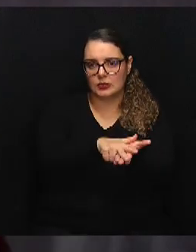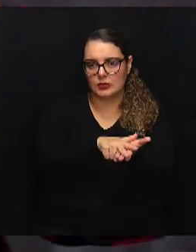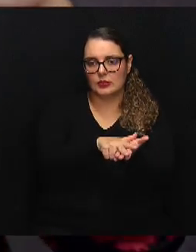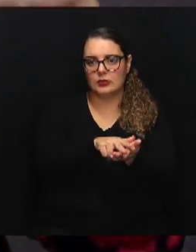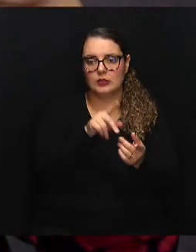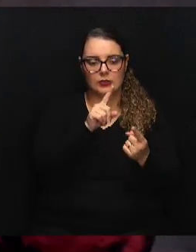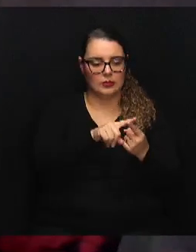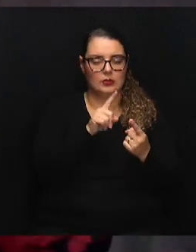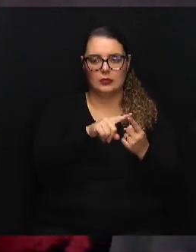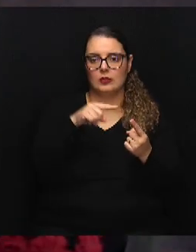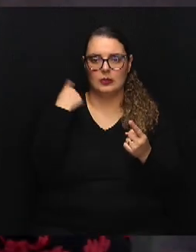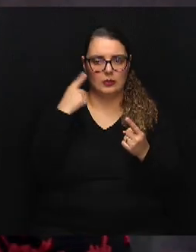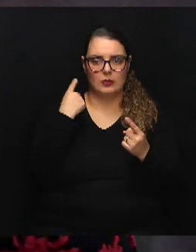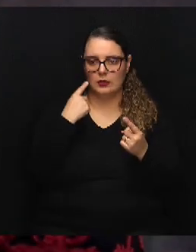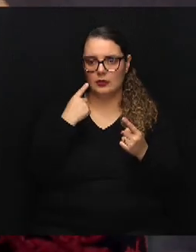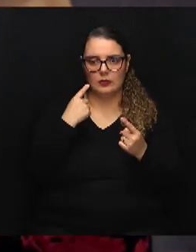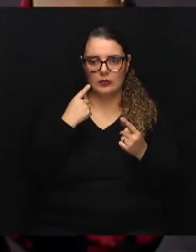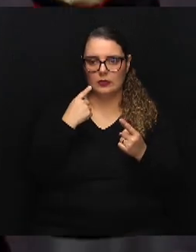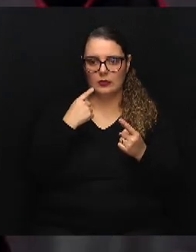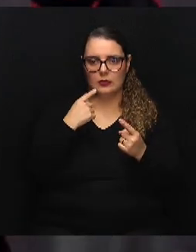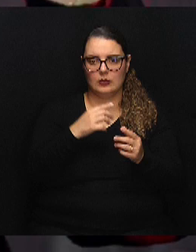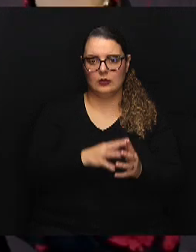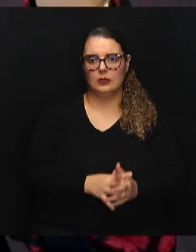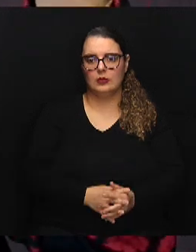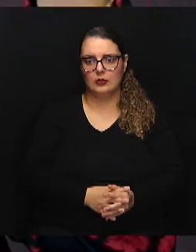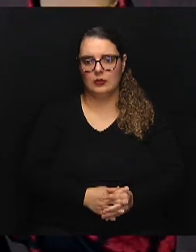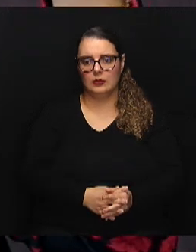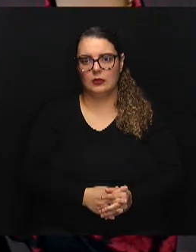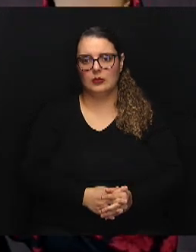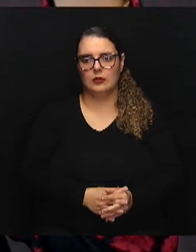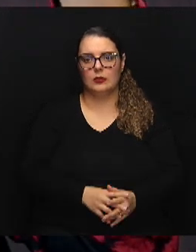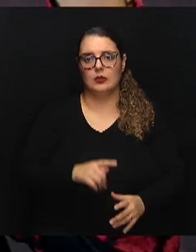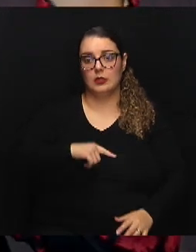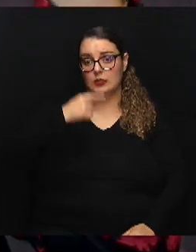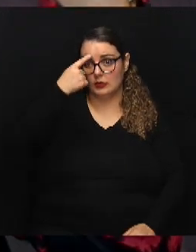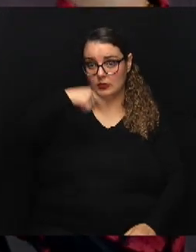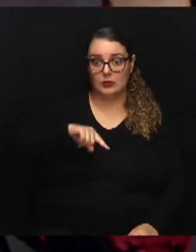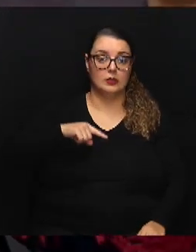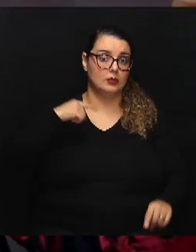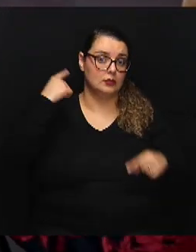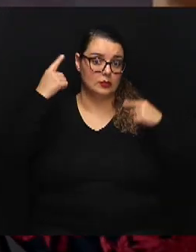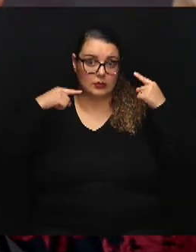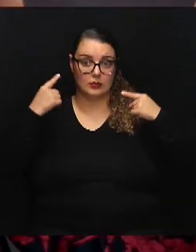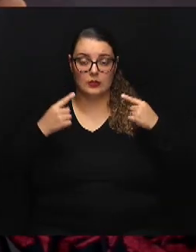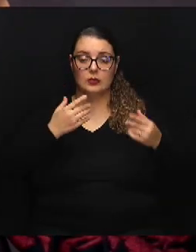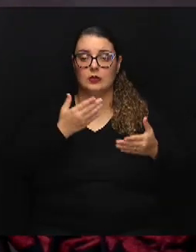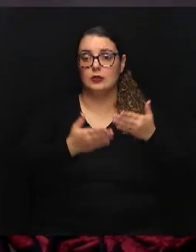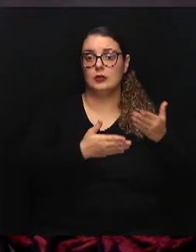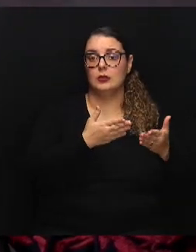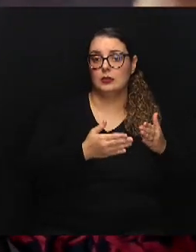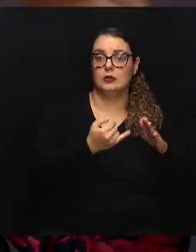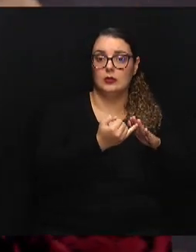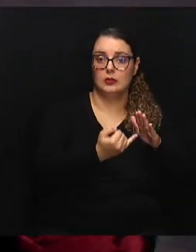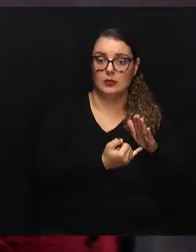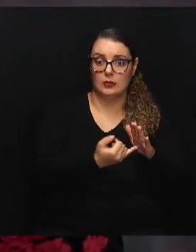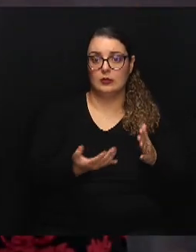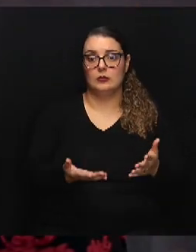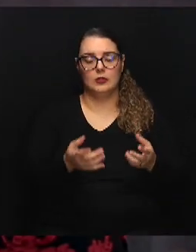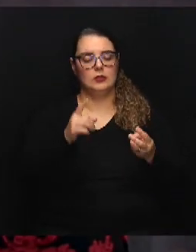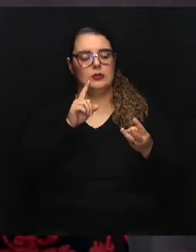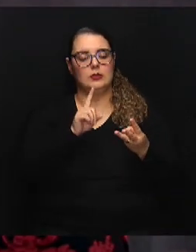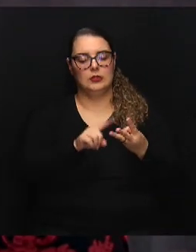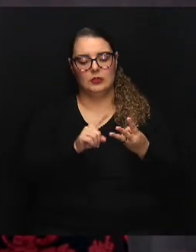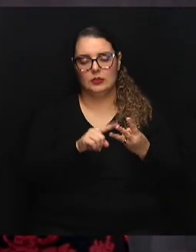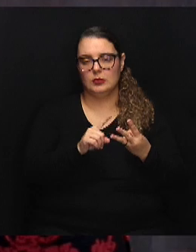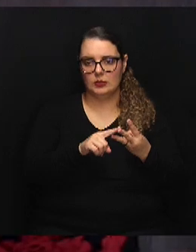louco propriamente dito, que é uma pessoa que, assim, que tem esse perfil da loucura, é tratado numa instituição, enfim, e assim,